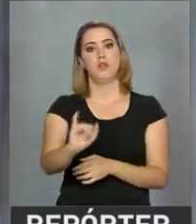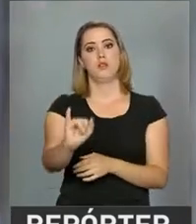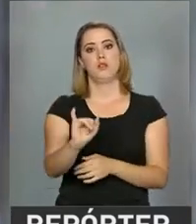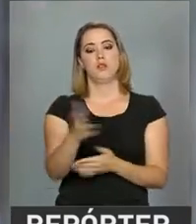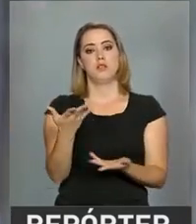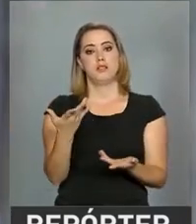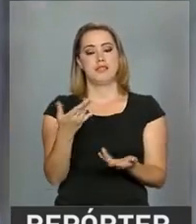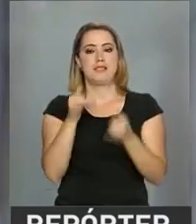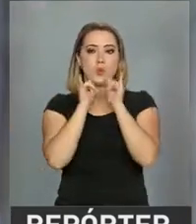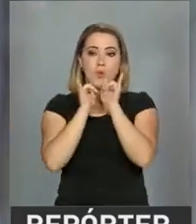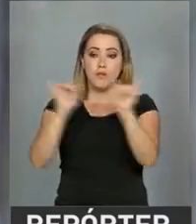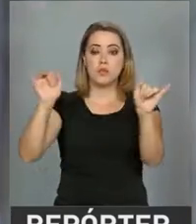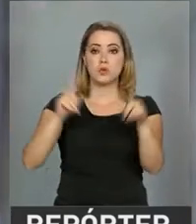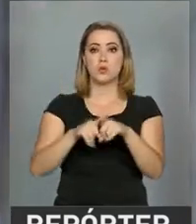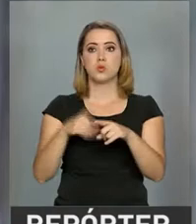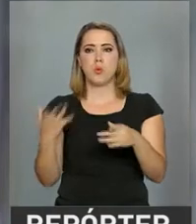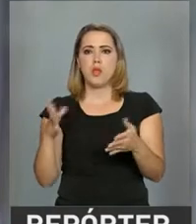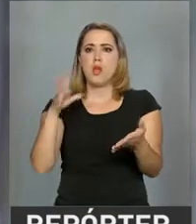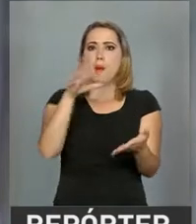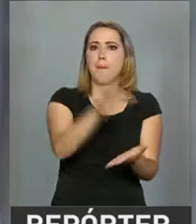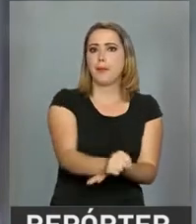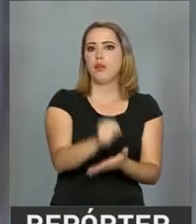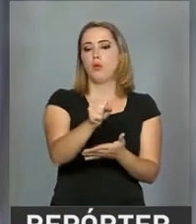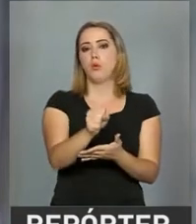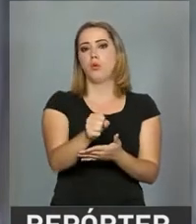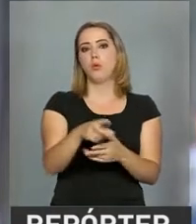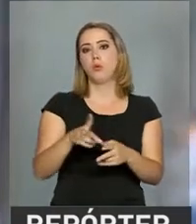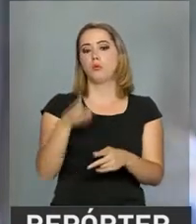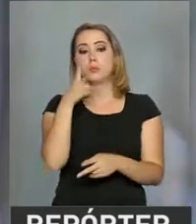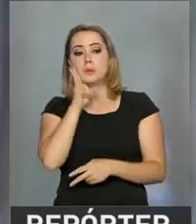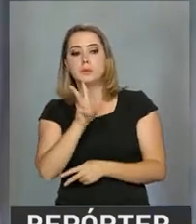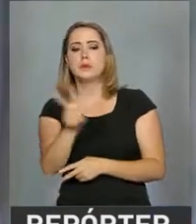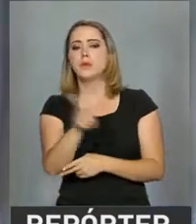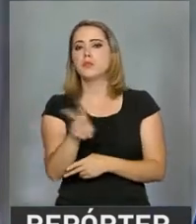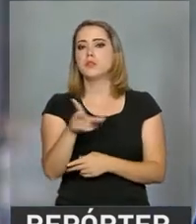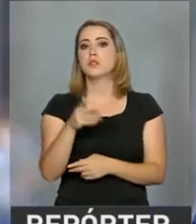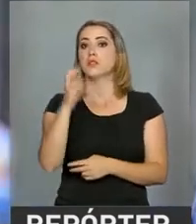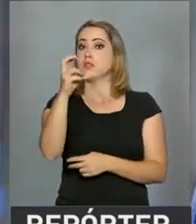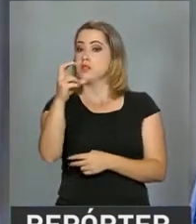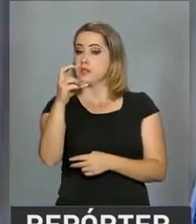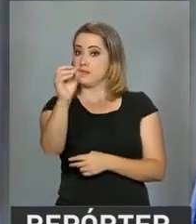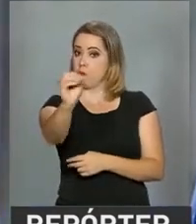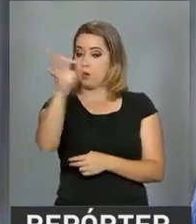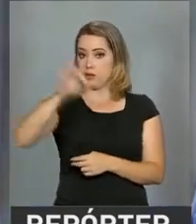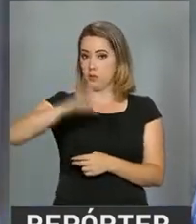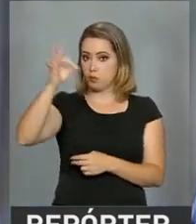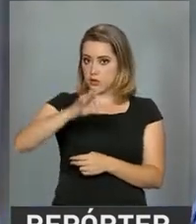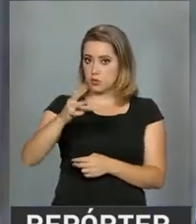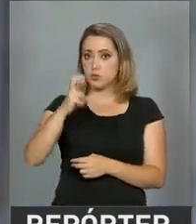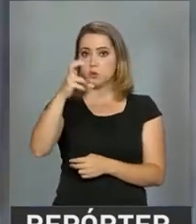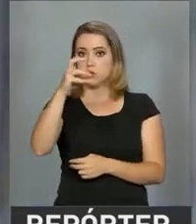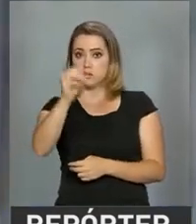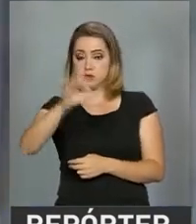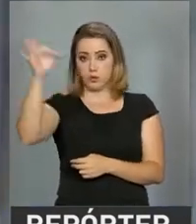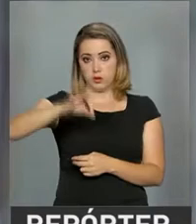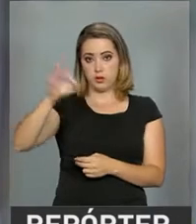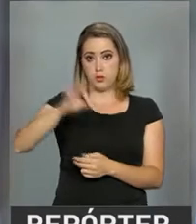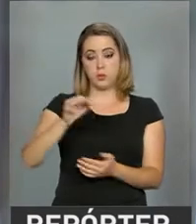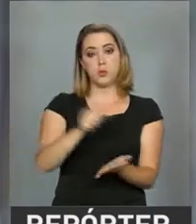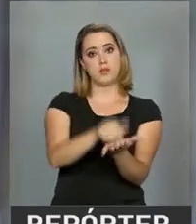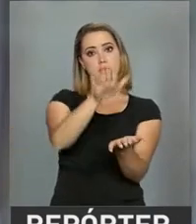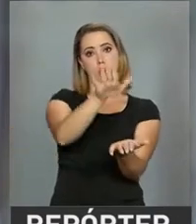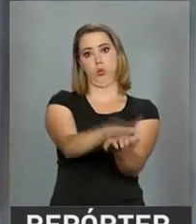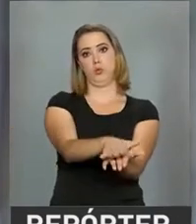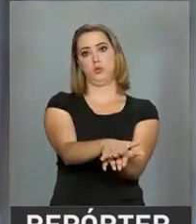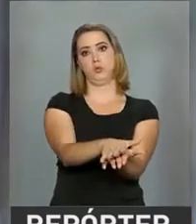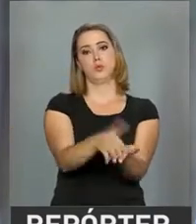seja pego pela fiscalização, o viajante vai pagar os 50% de imposto mais 50% de multa, ou seja,